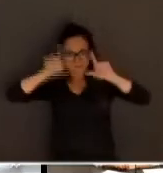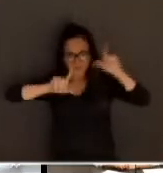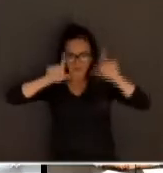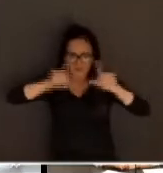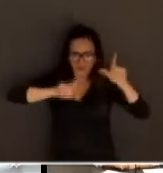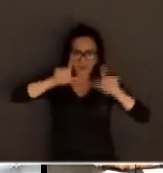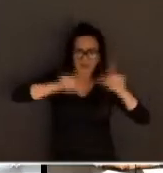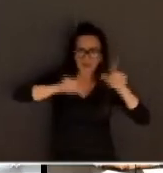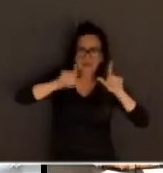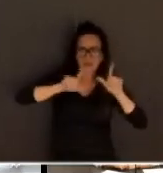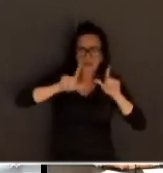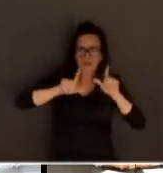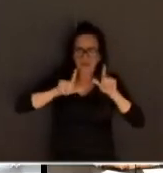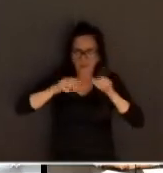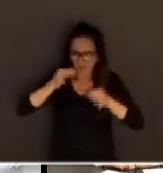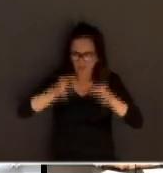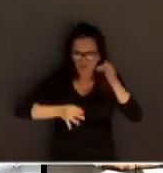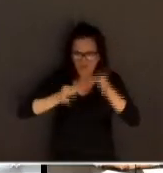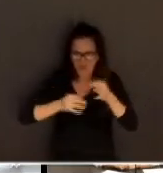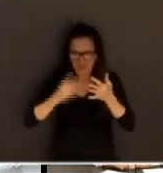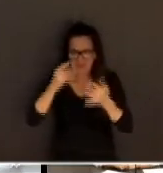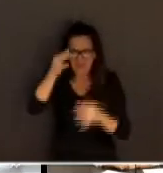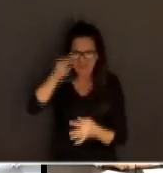vamos nem entrar nesse mérito. O que eu quero te dizer é o seguinte.